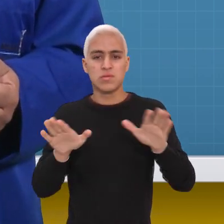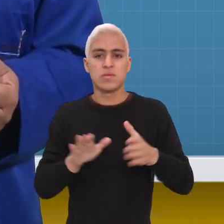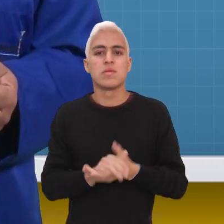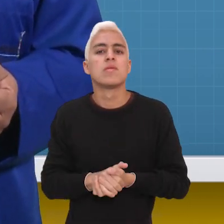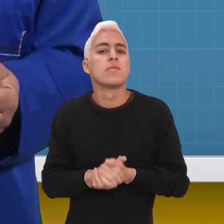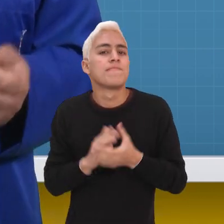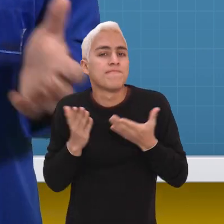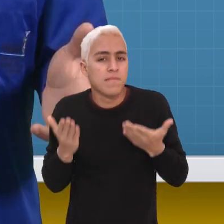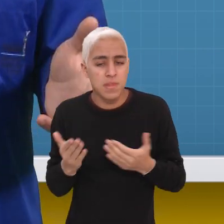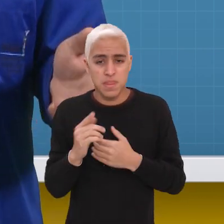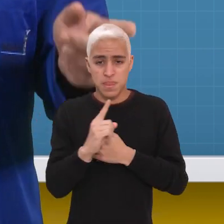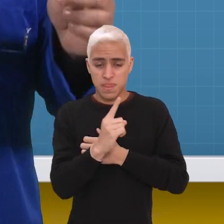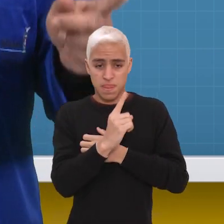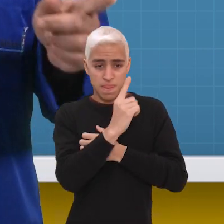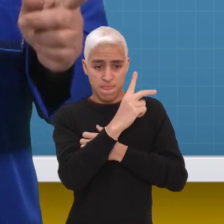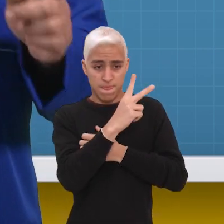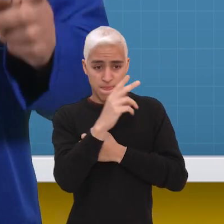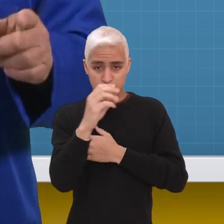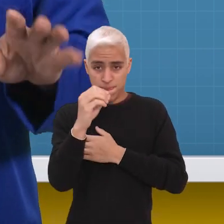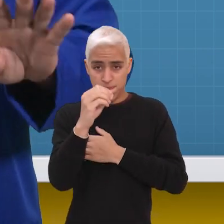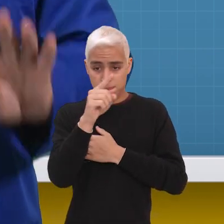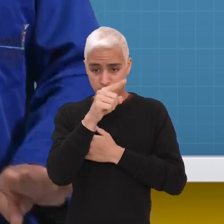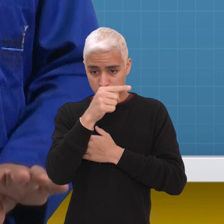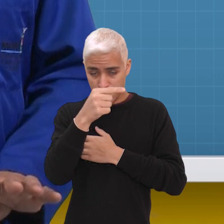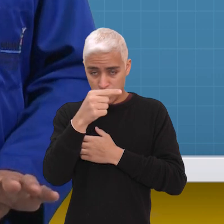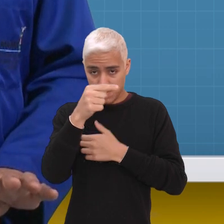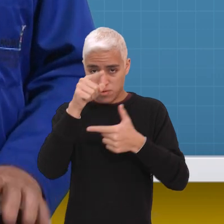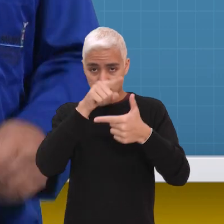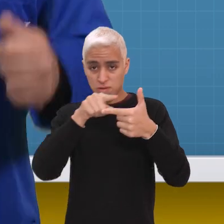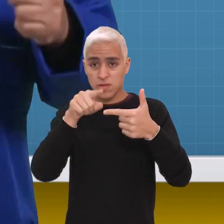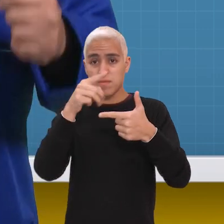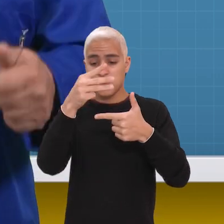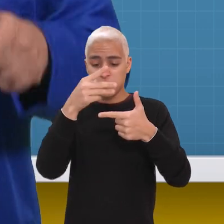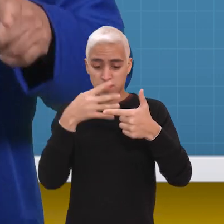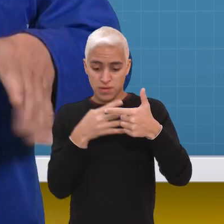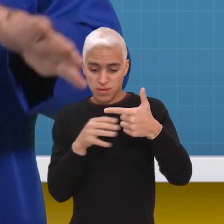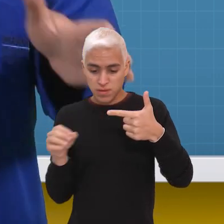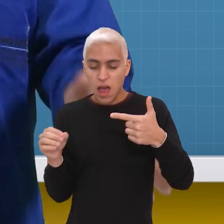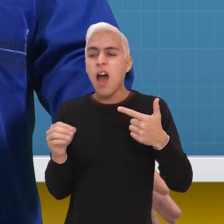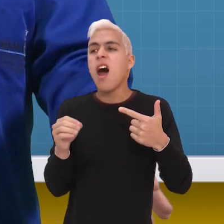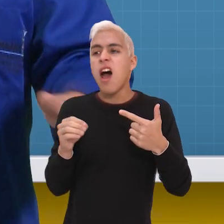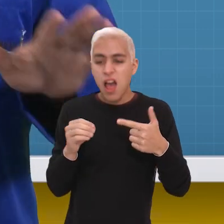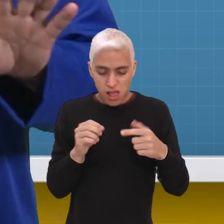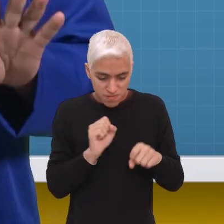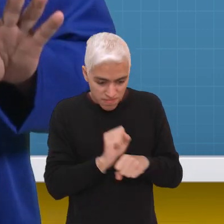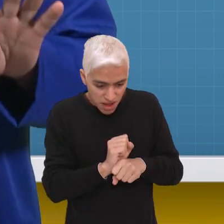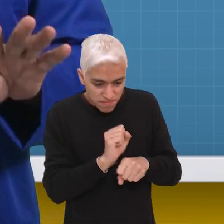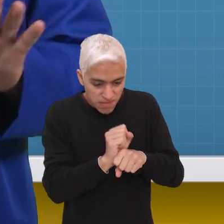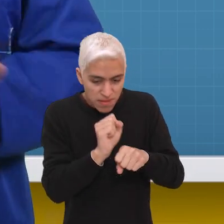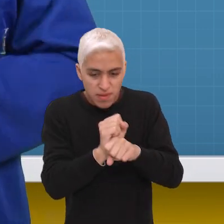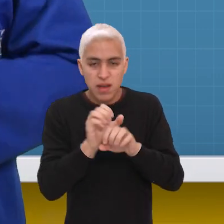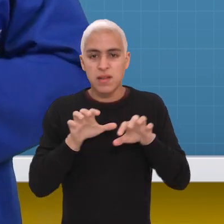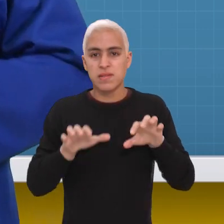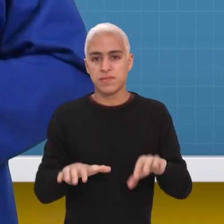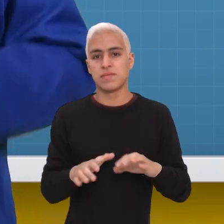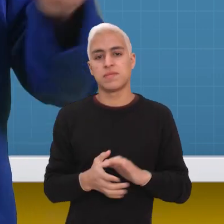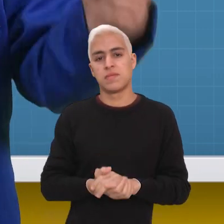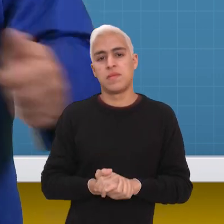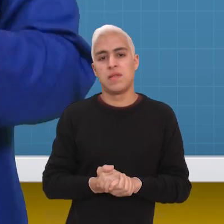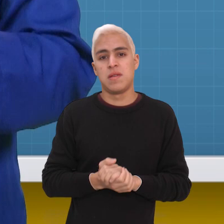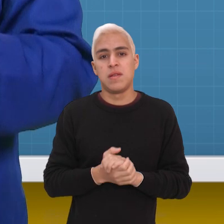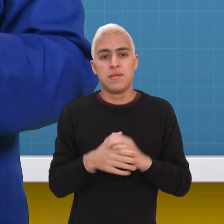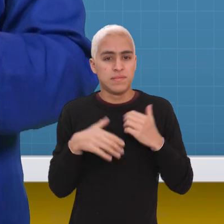seu quociente. Ou seja, 1.200 por 3, 400. Cada parada, Juliana, a cada 400